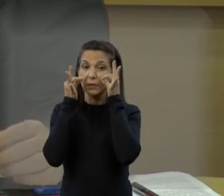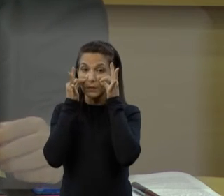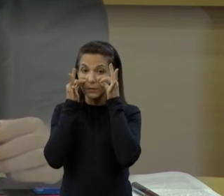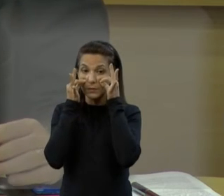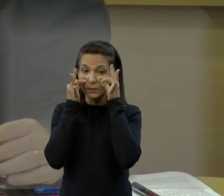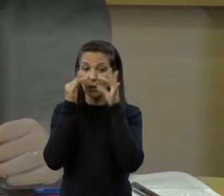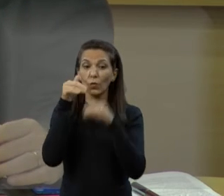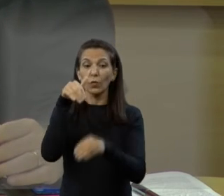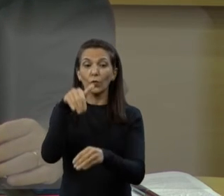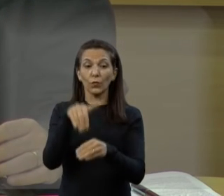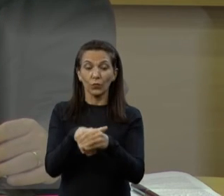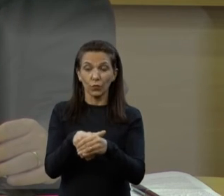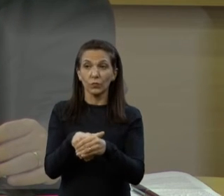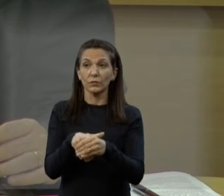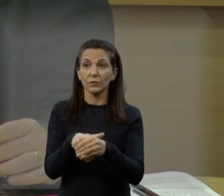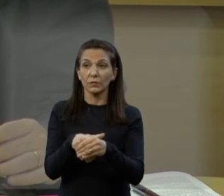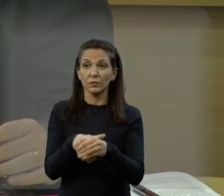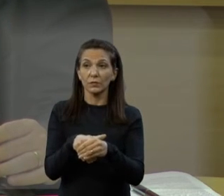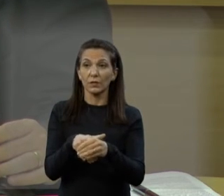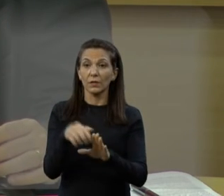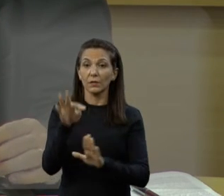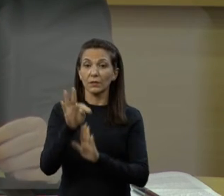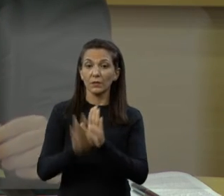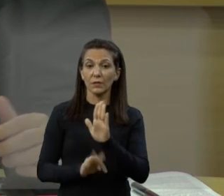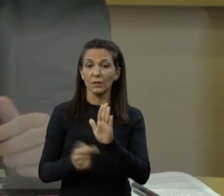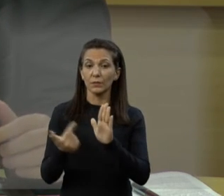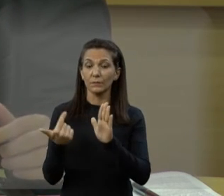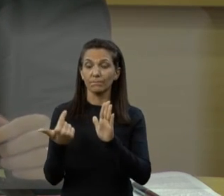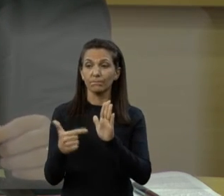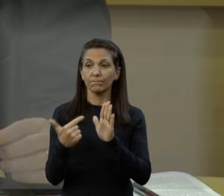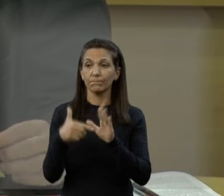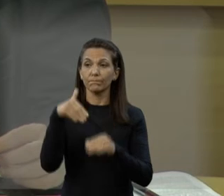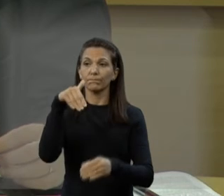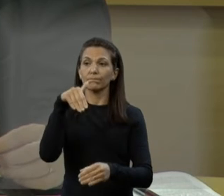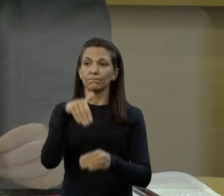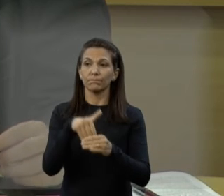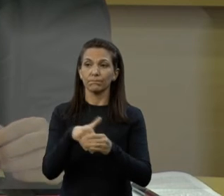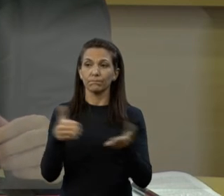da casa para colocar em votação A segunda emenda é